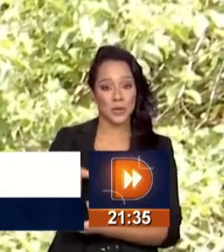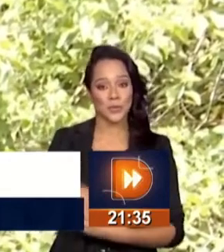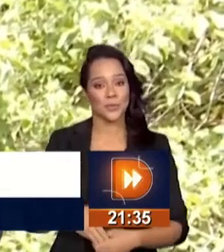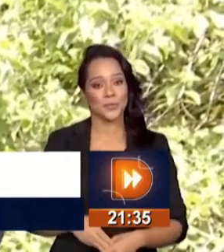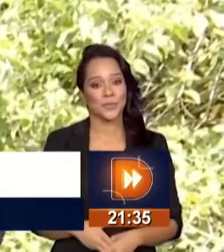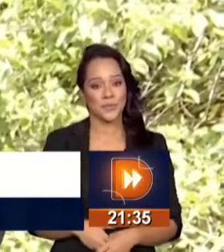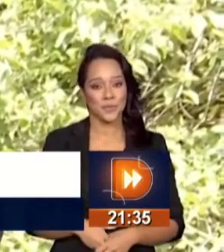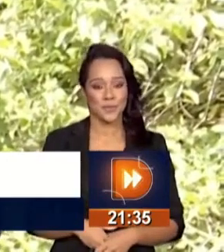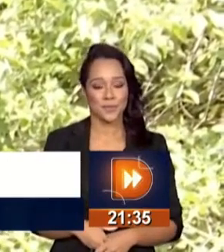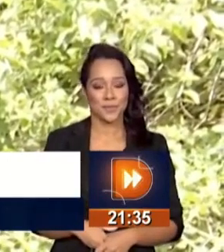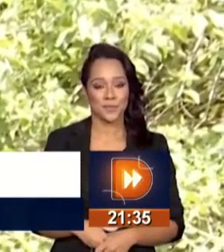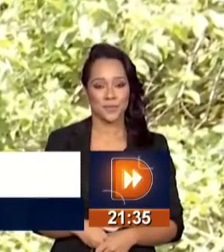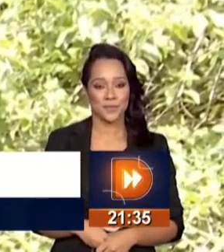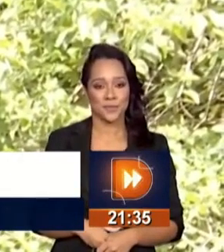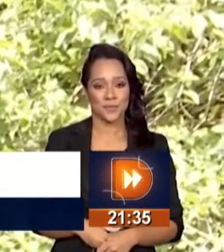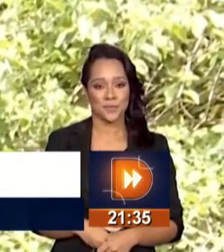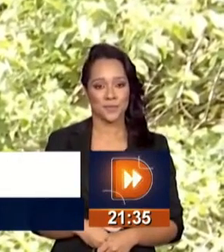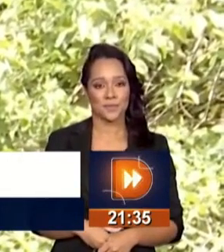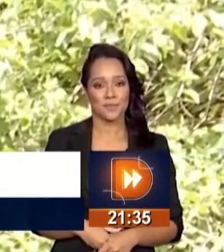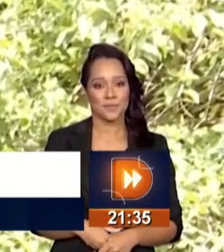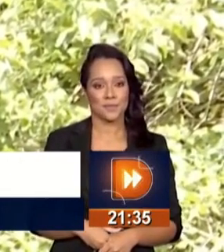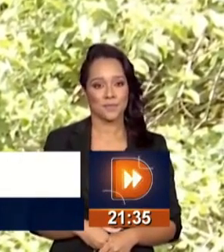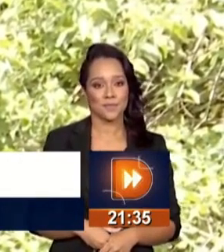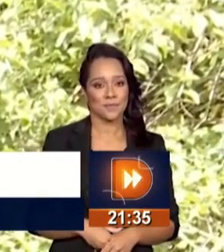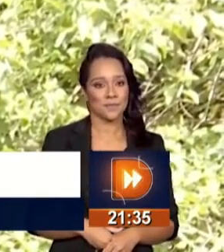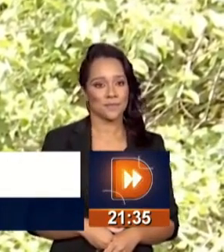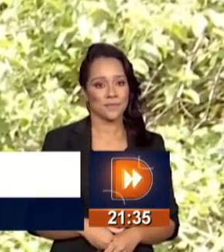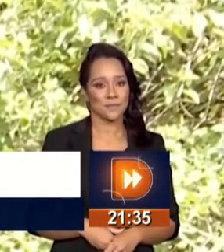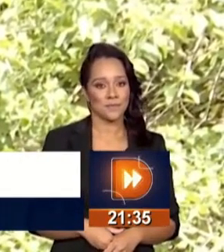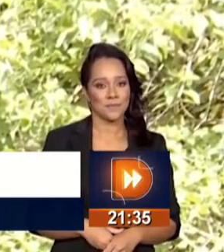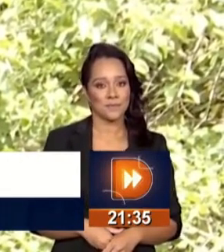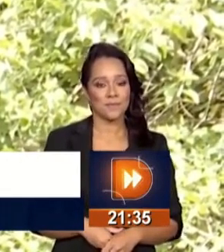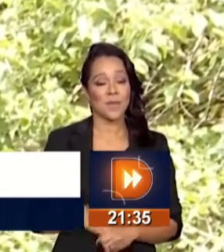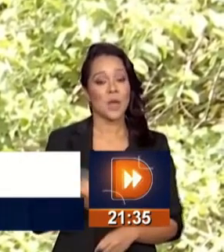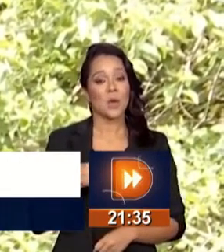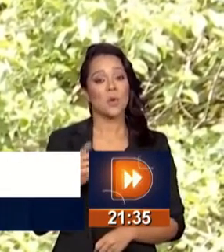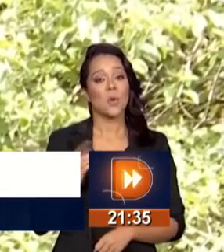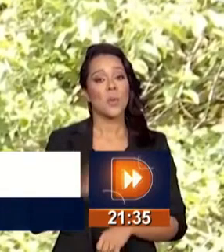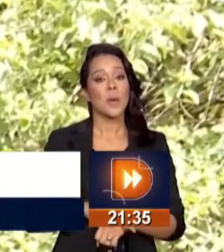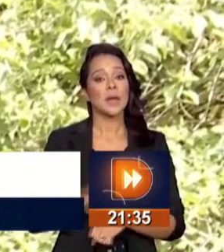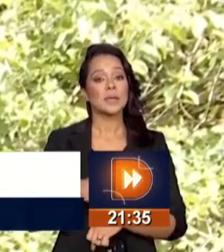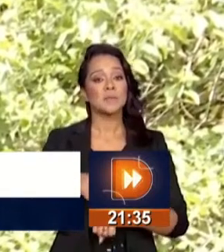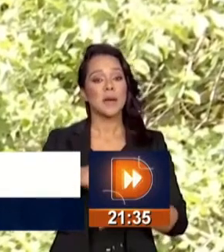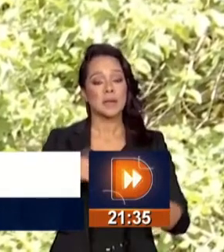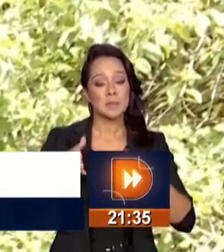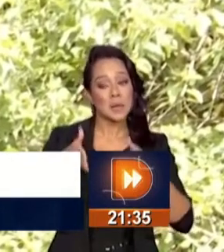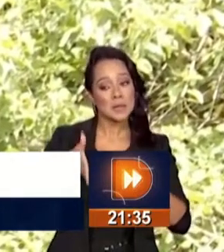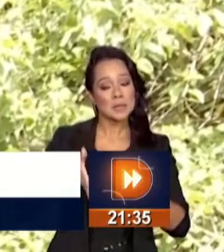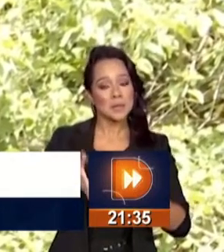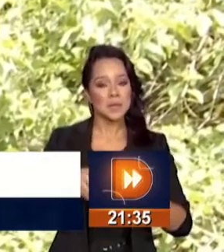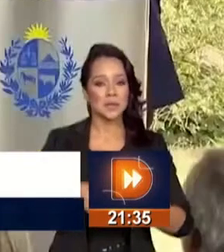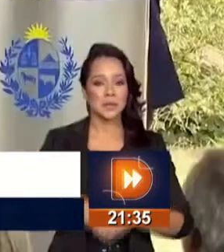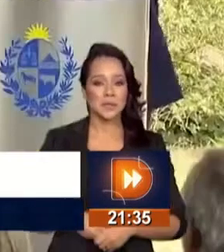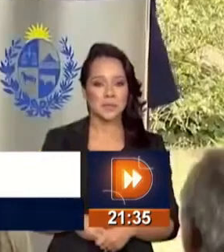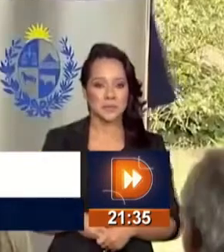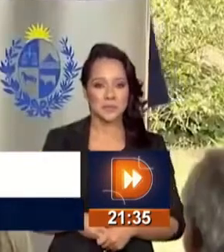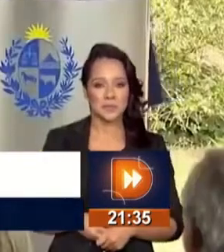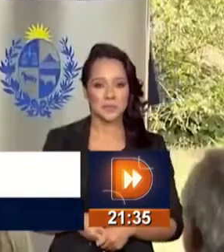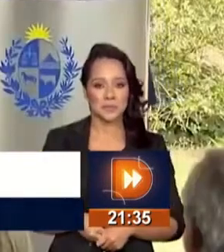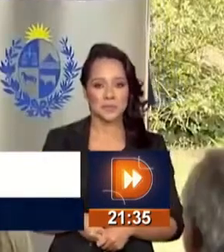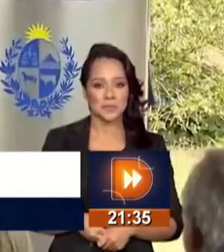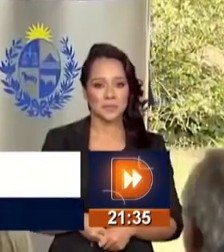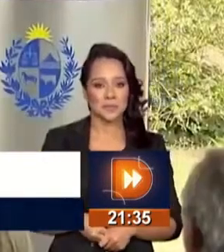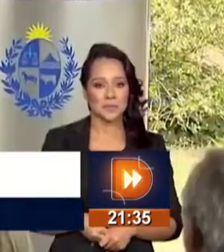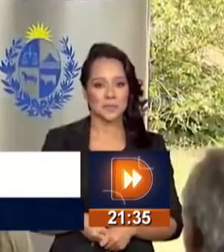na briga por uma nova governança mundial. Com mais países participando. Onde haja mais países